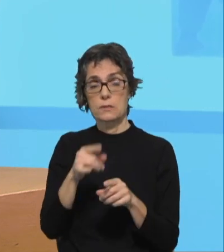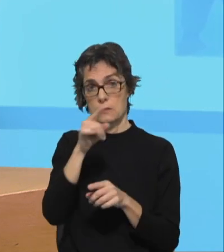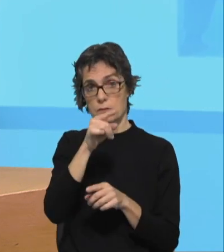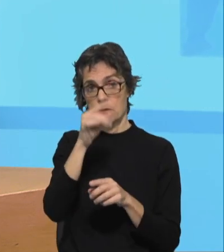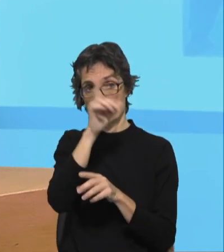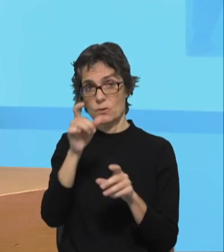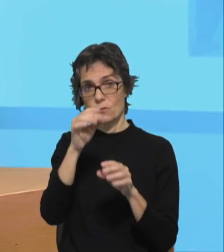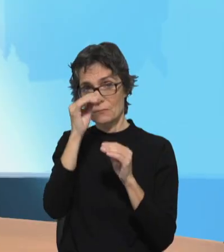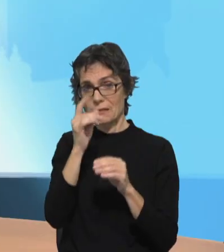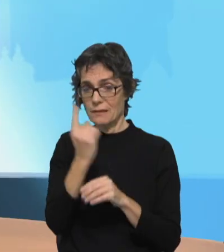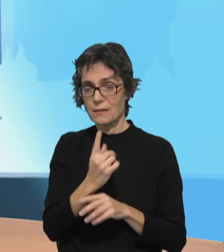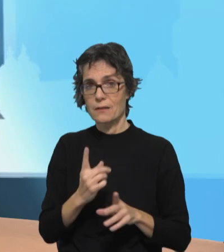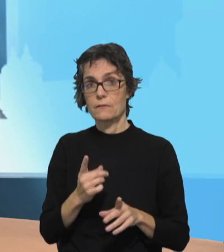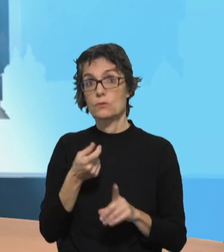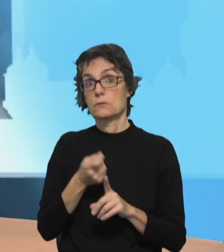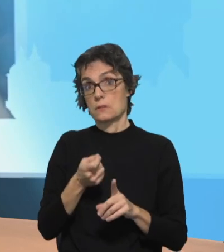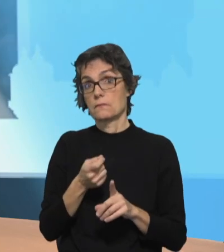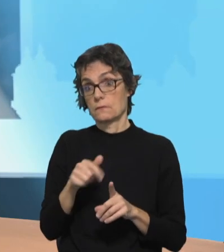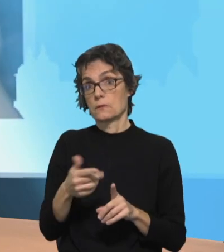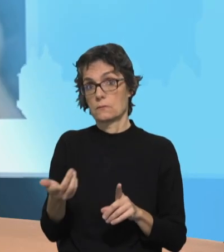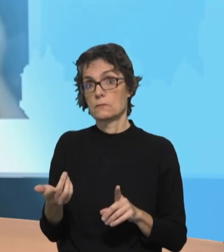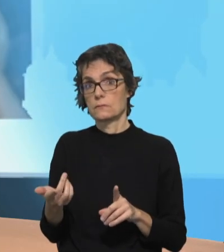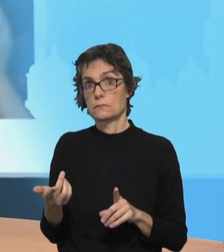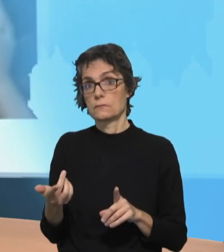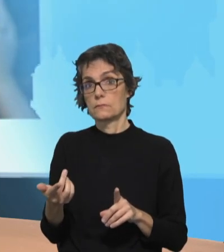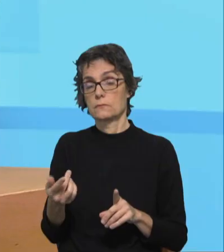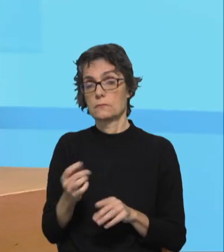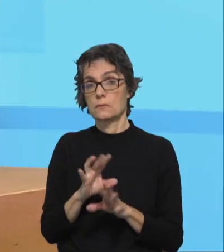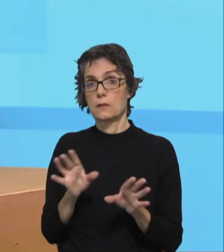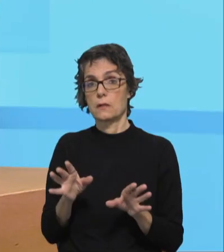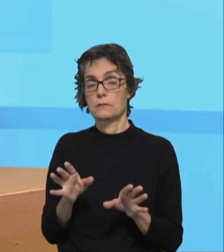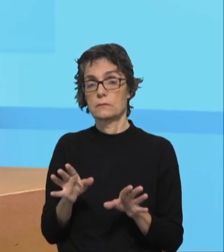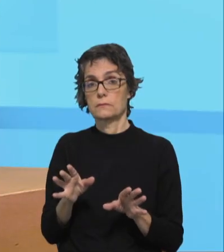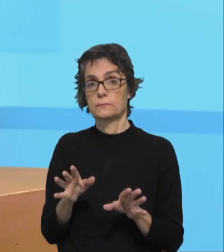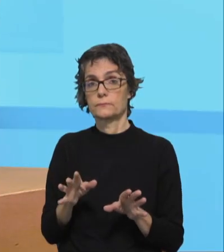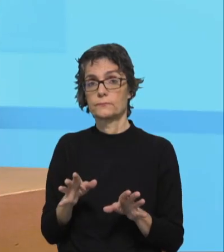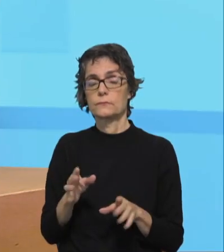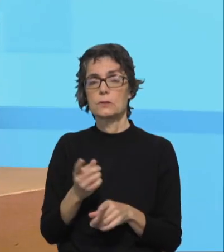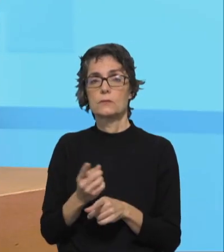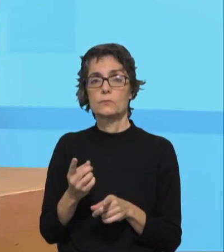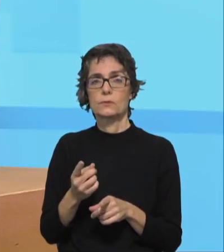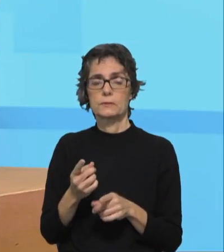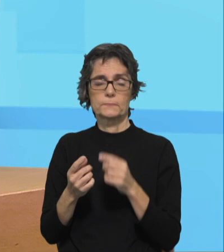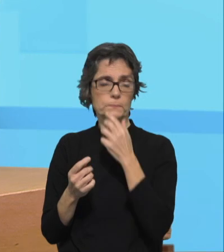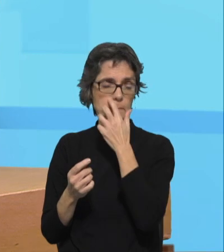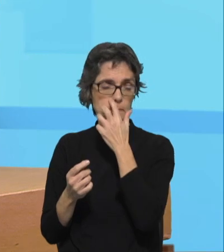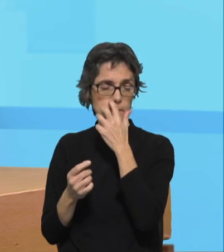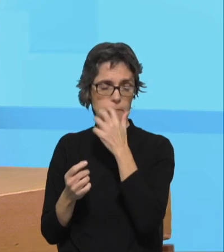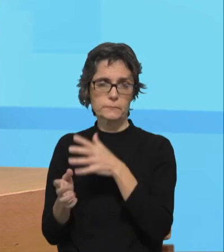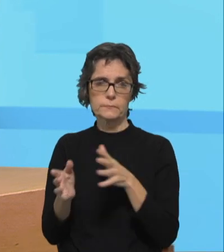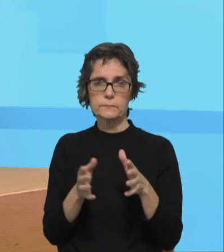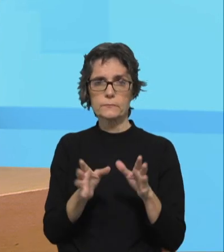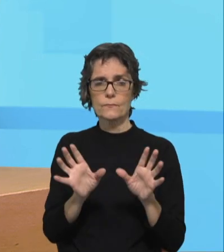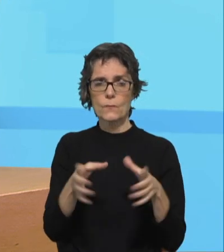É também este um desafio, não é? Quer dizer, que haja outras qualificações que não são apenas de um grupo